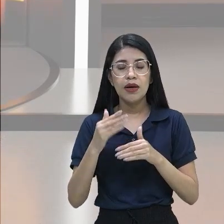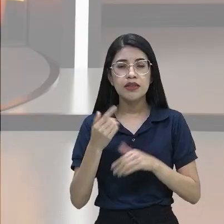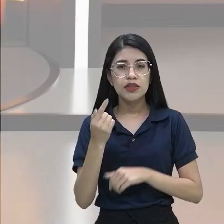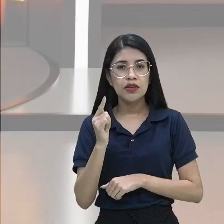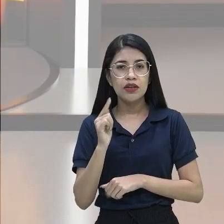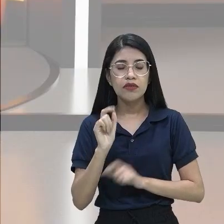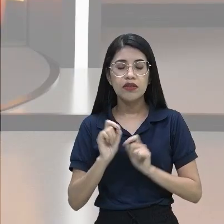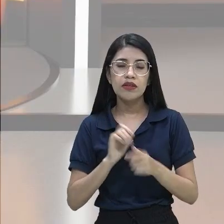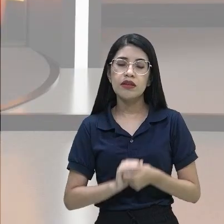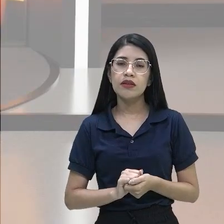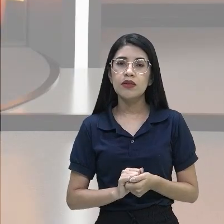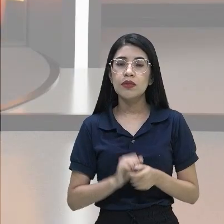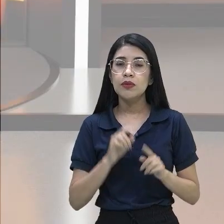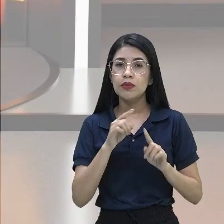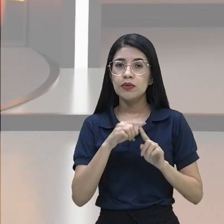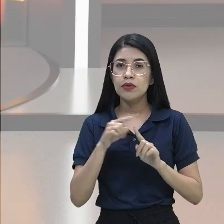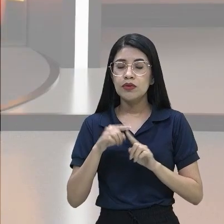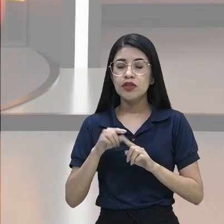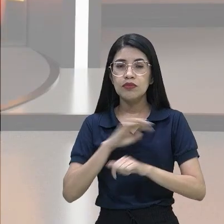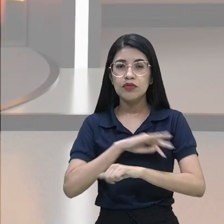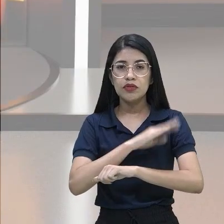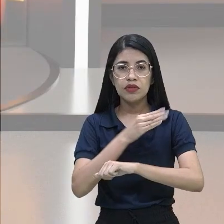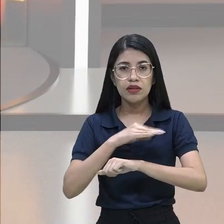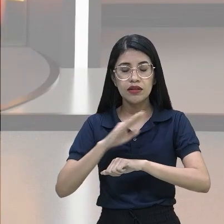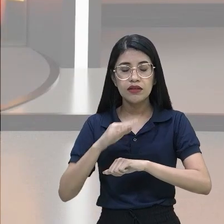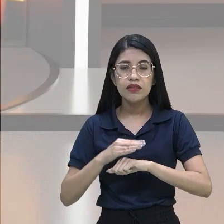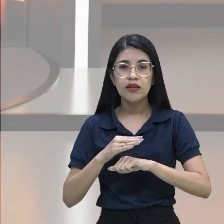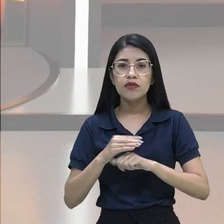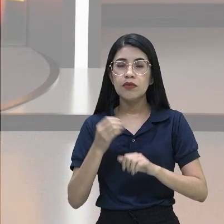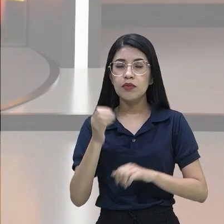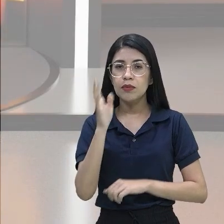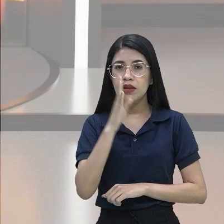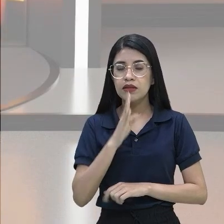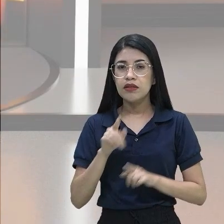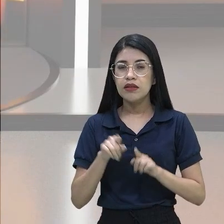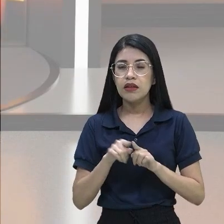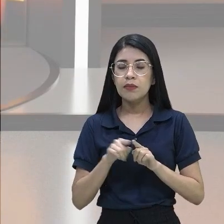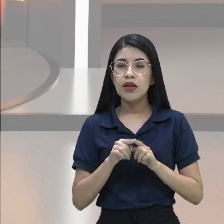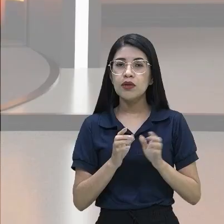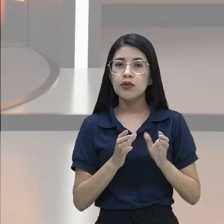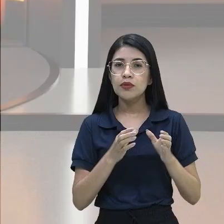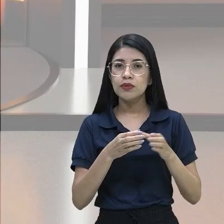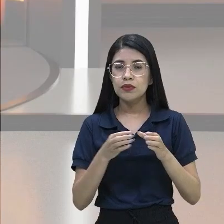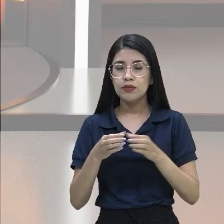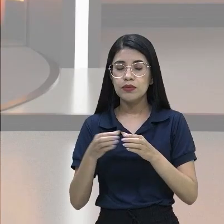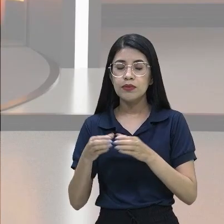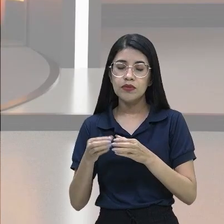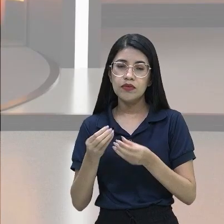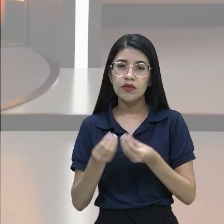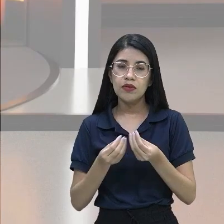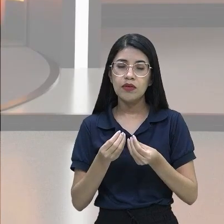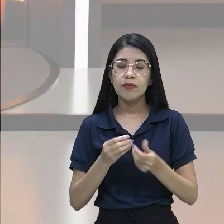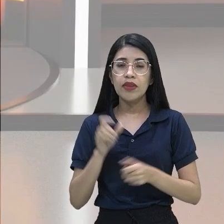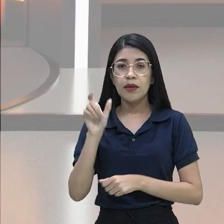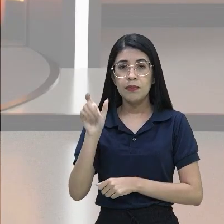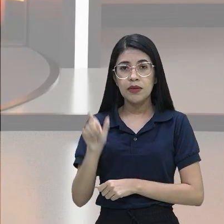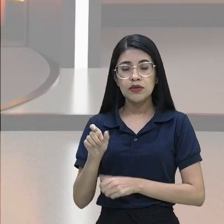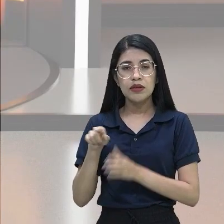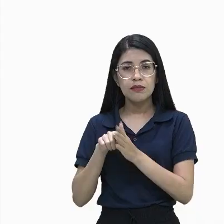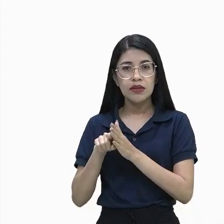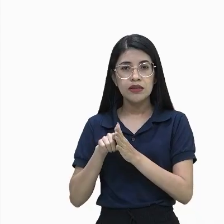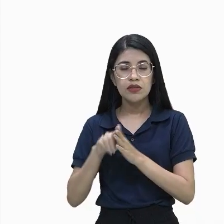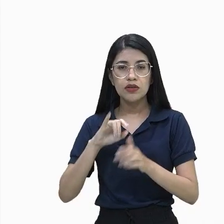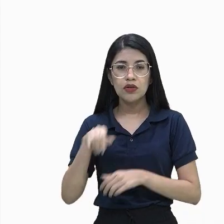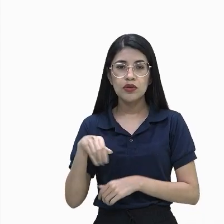as unidades de relevo brasileiro, e essa classificação, gente, foi feita por um geógrafo,